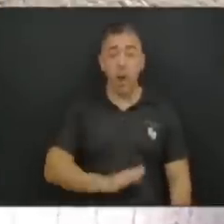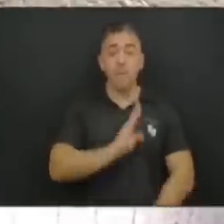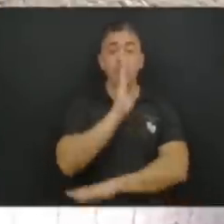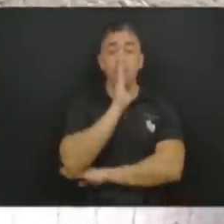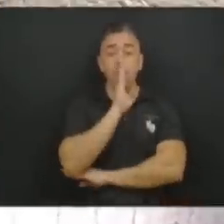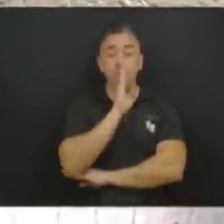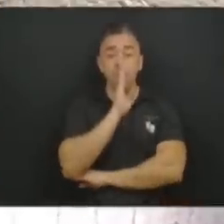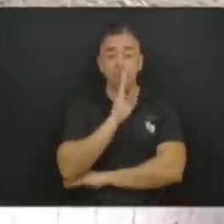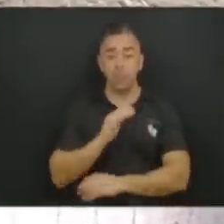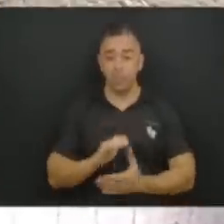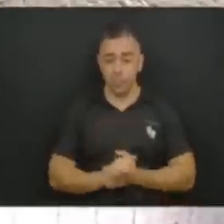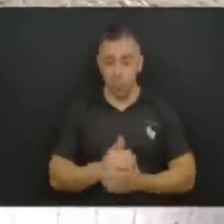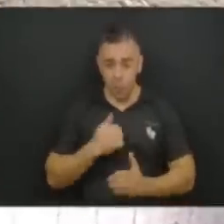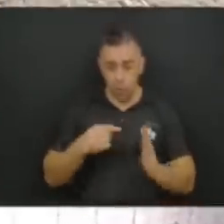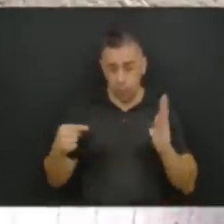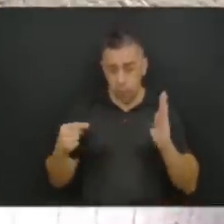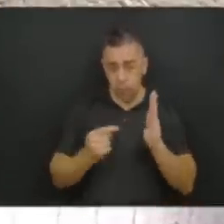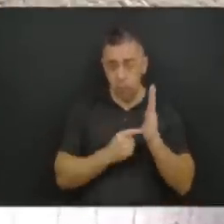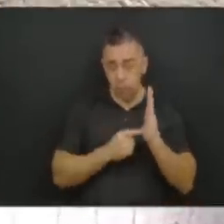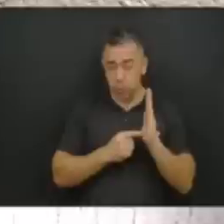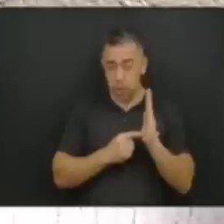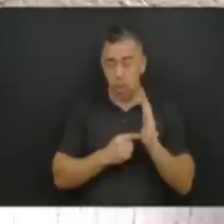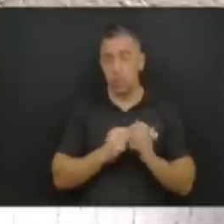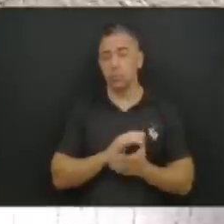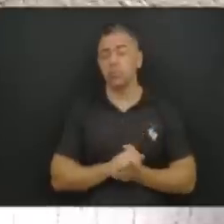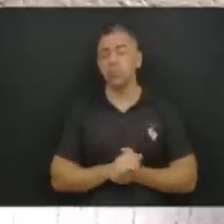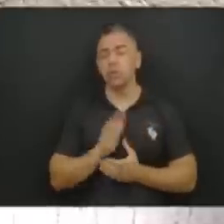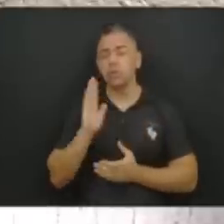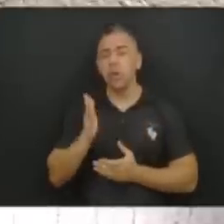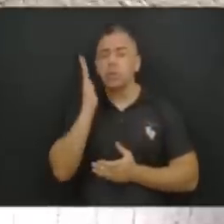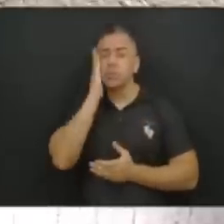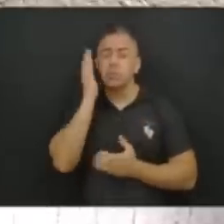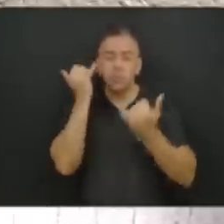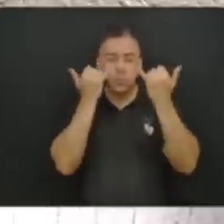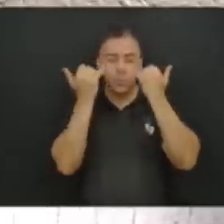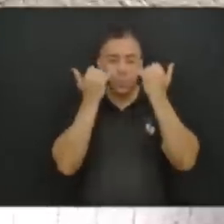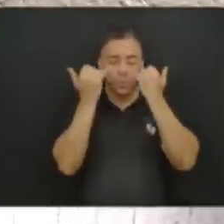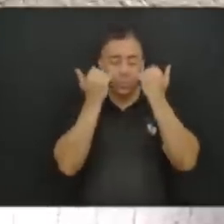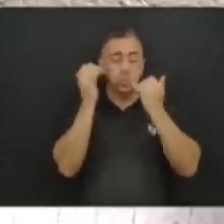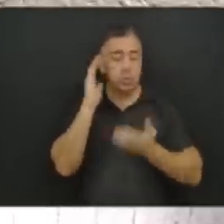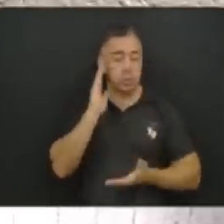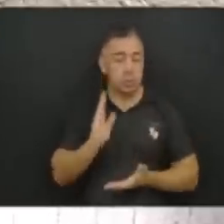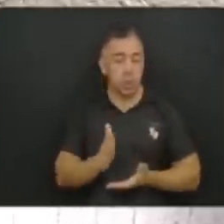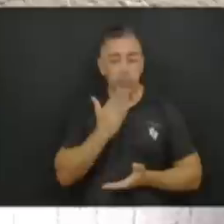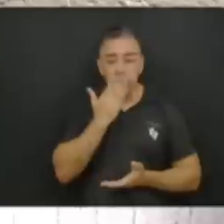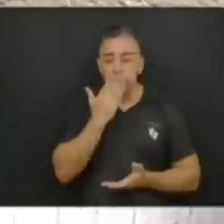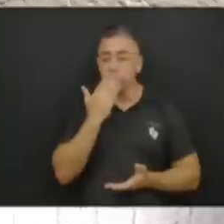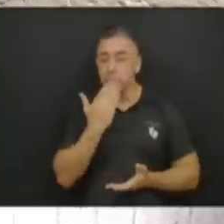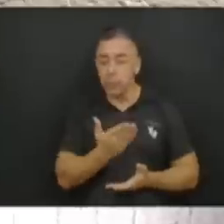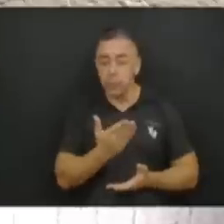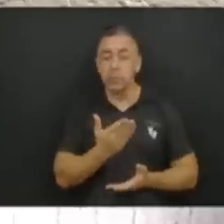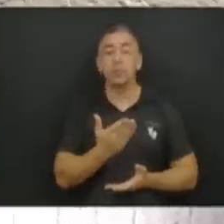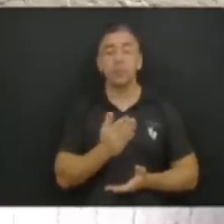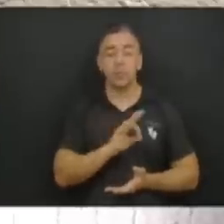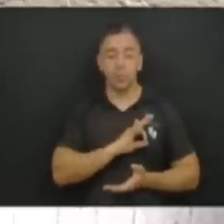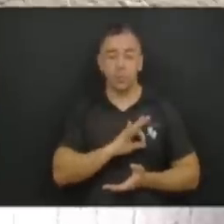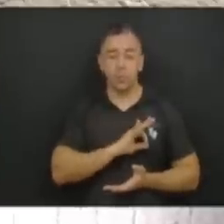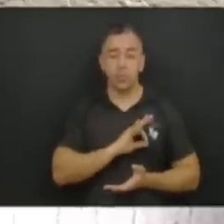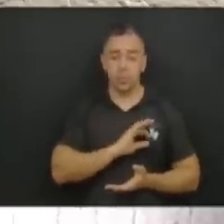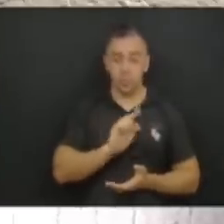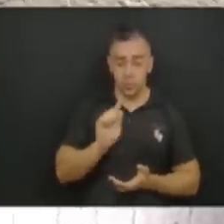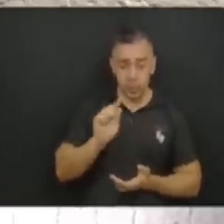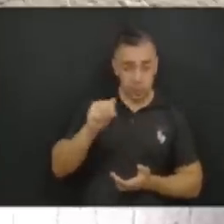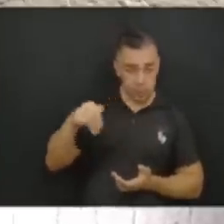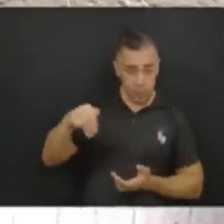e vou fazer uma denúncia aqui Segundo informações a pedidos a Guarda Municipal de